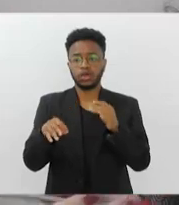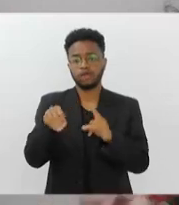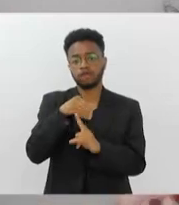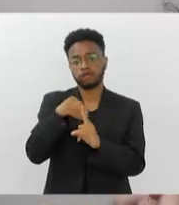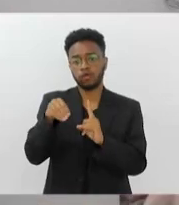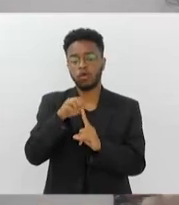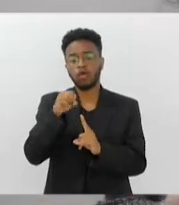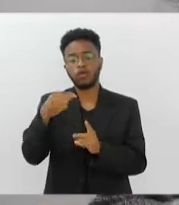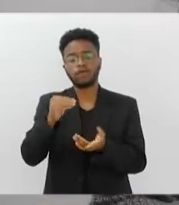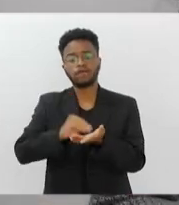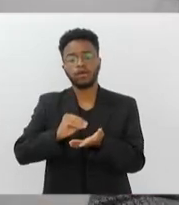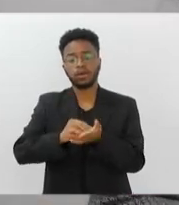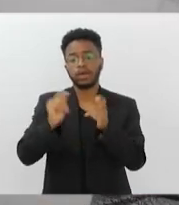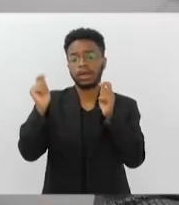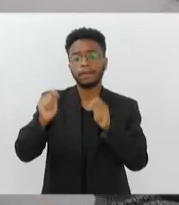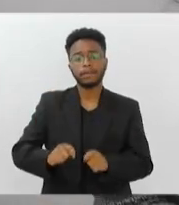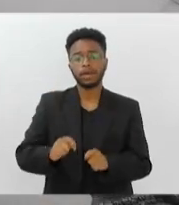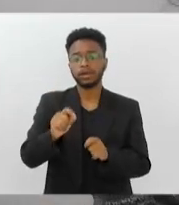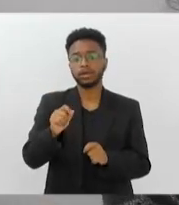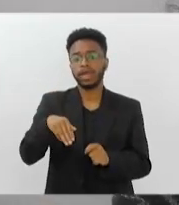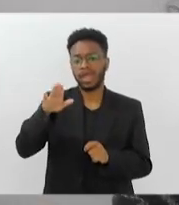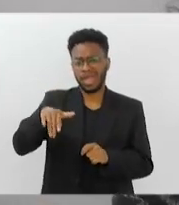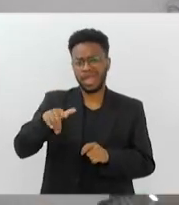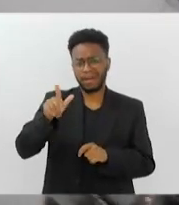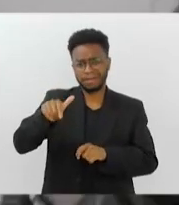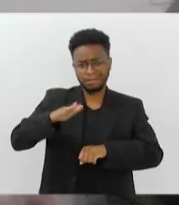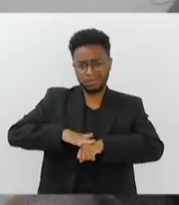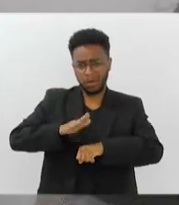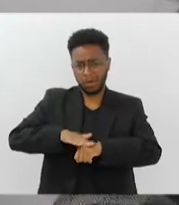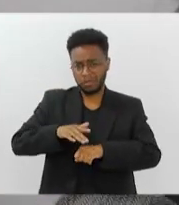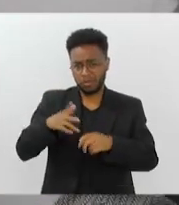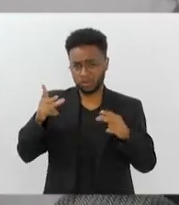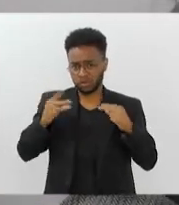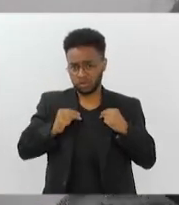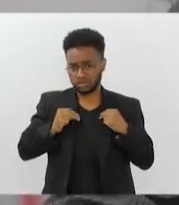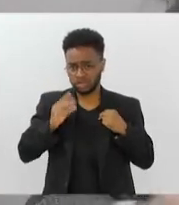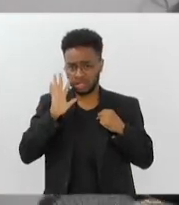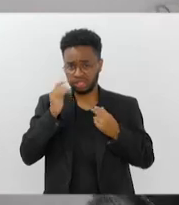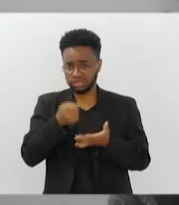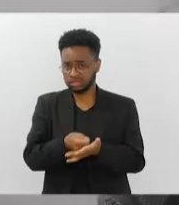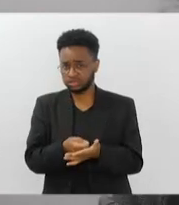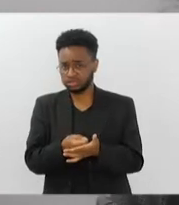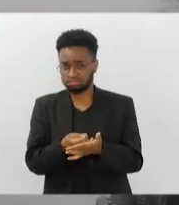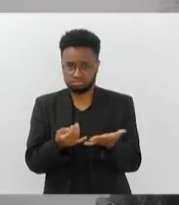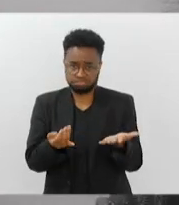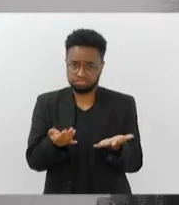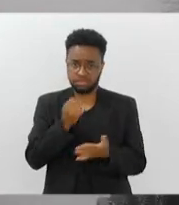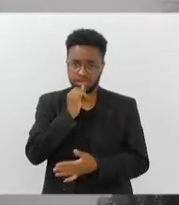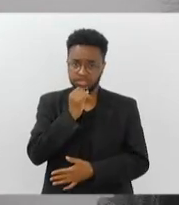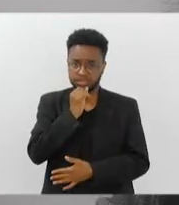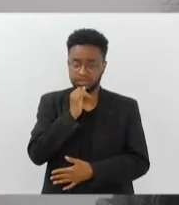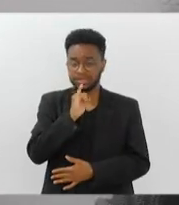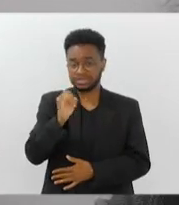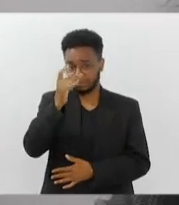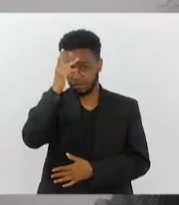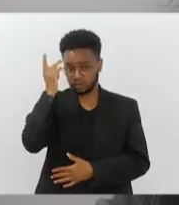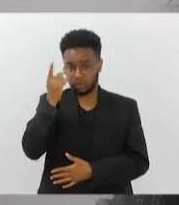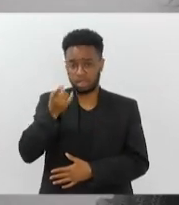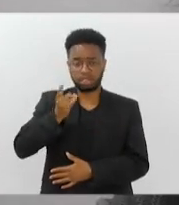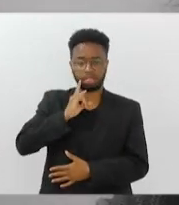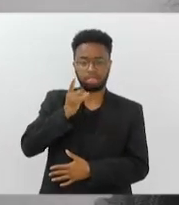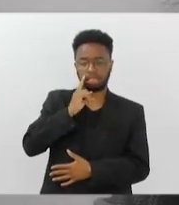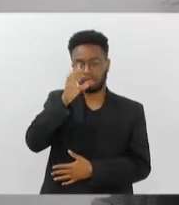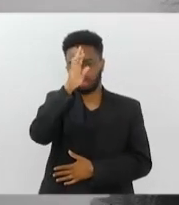ou incapacidade será dada pelo próprio motorista? Então, uma pessoa, por exemplo, que ingeriu álcool,